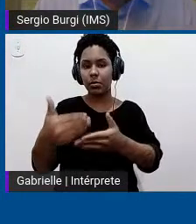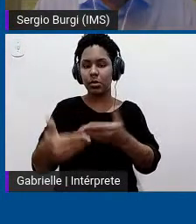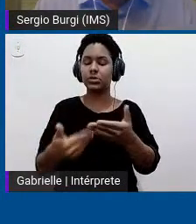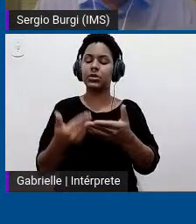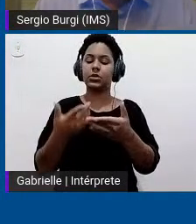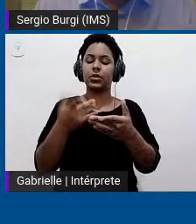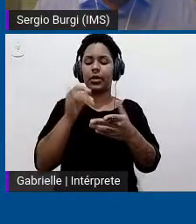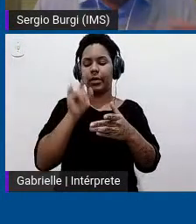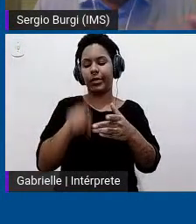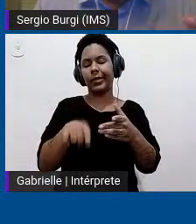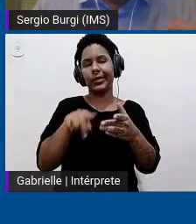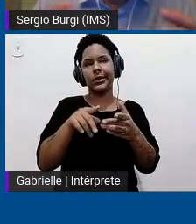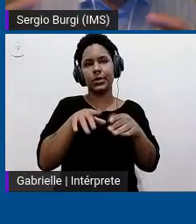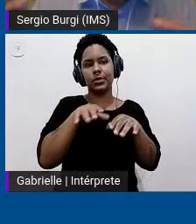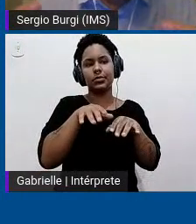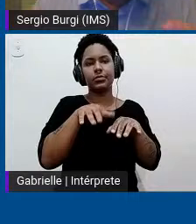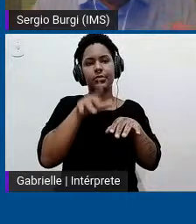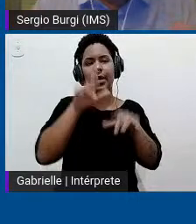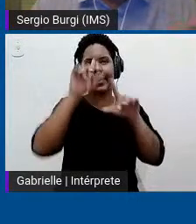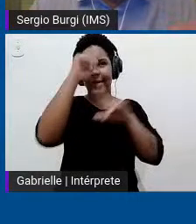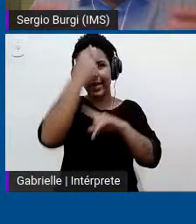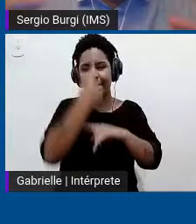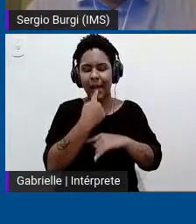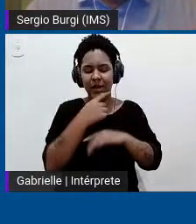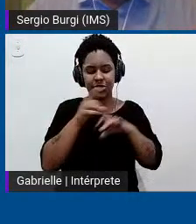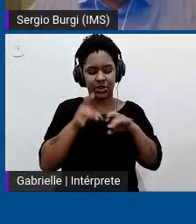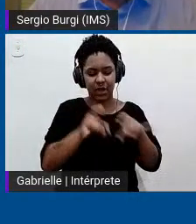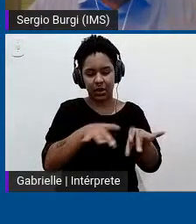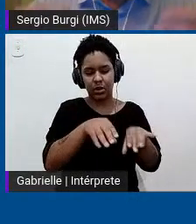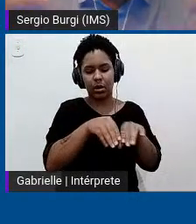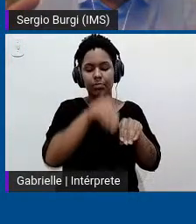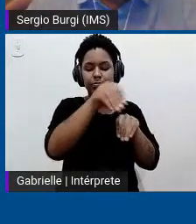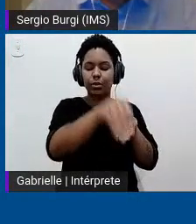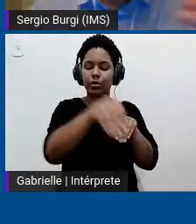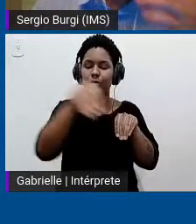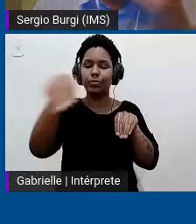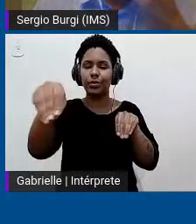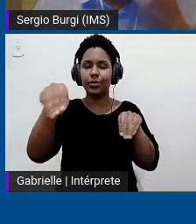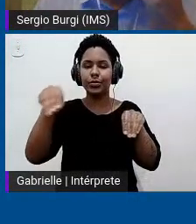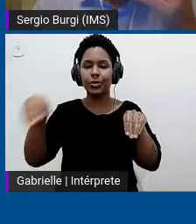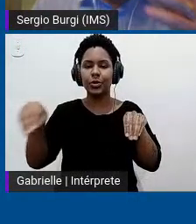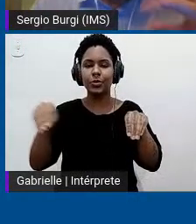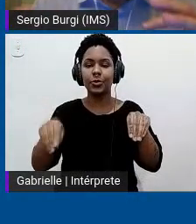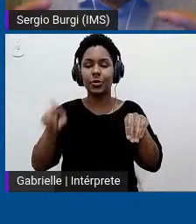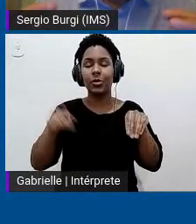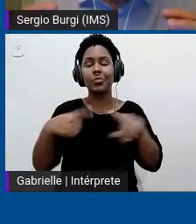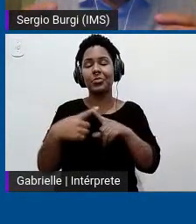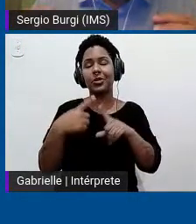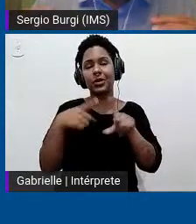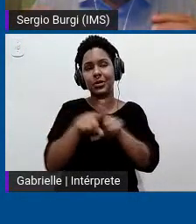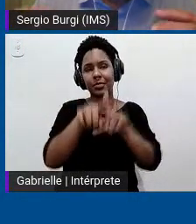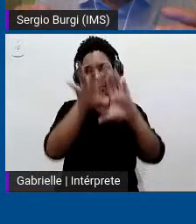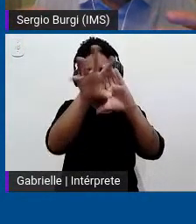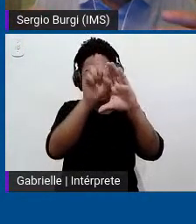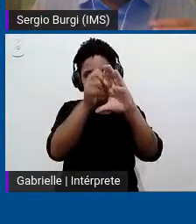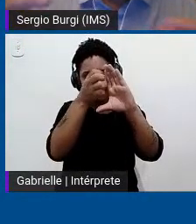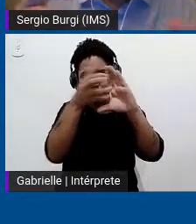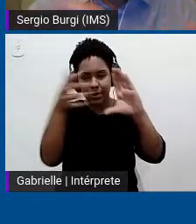itinerância dessa imagem técnica, agora como imagem em movimento. Entretanto,